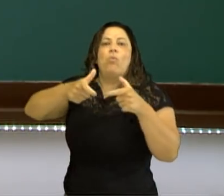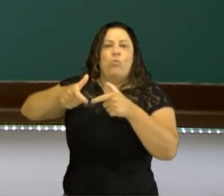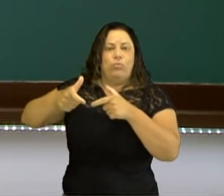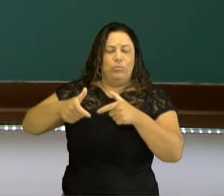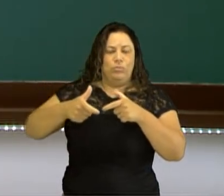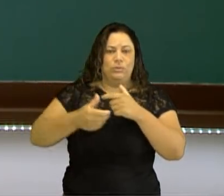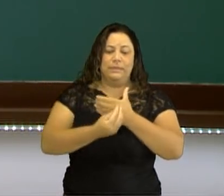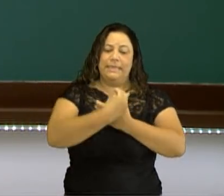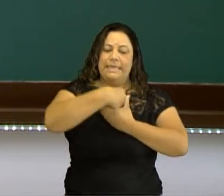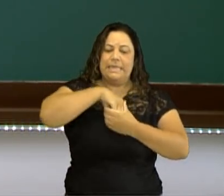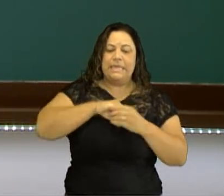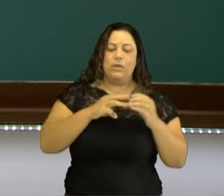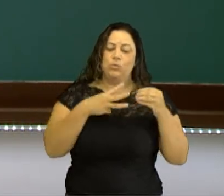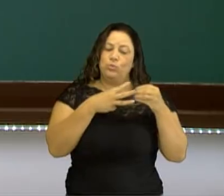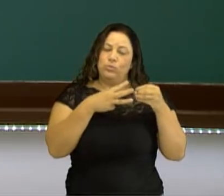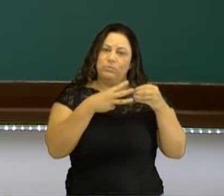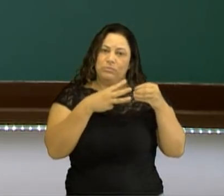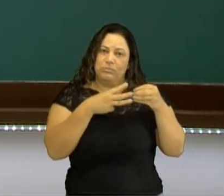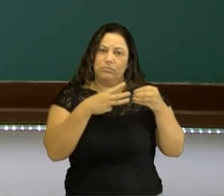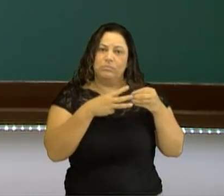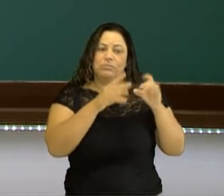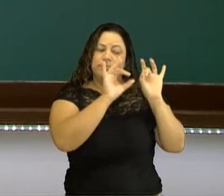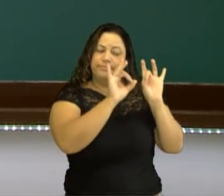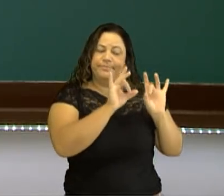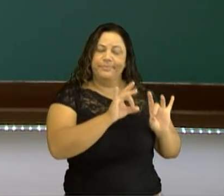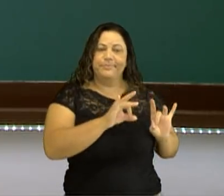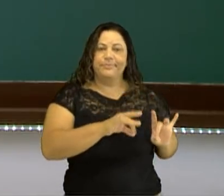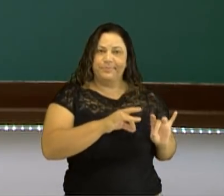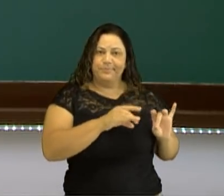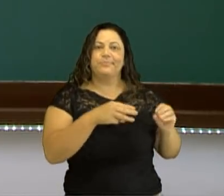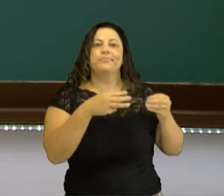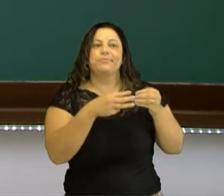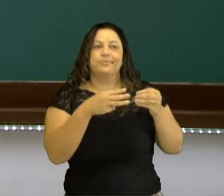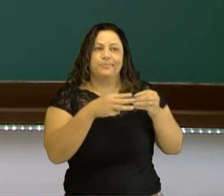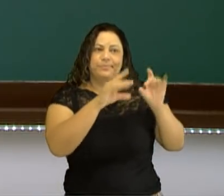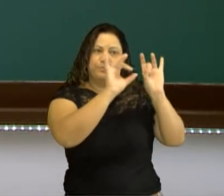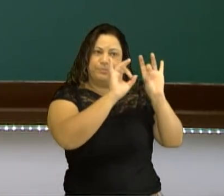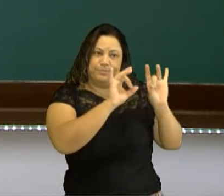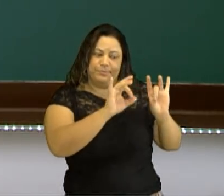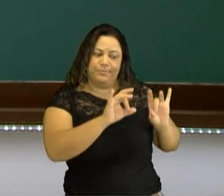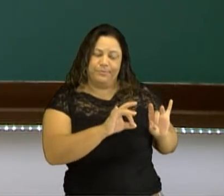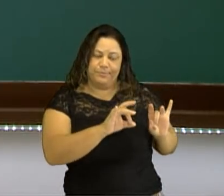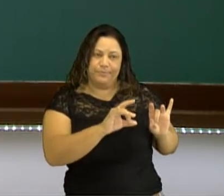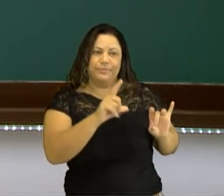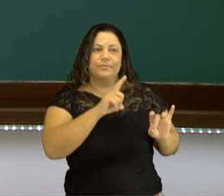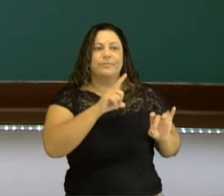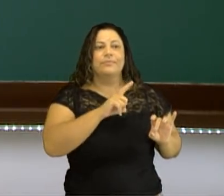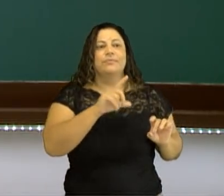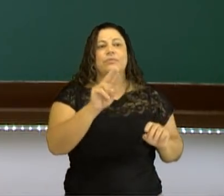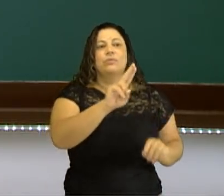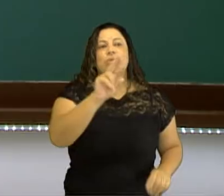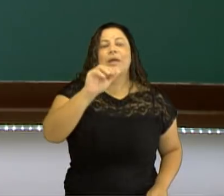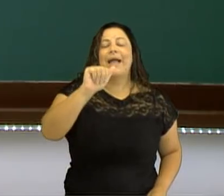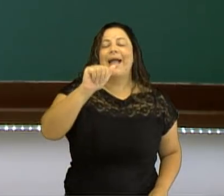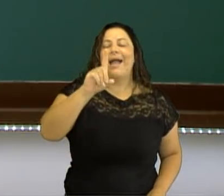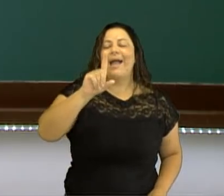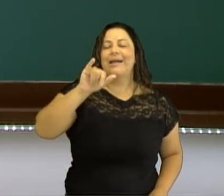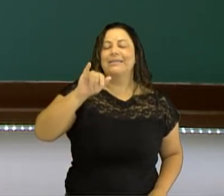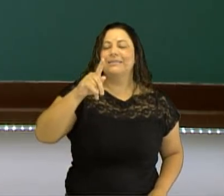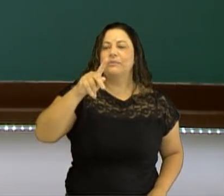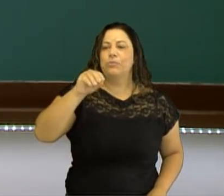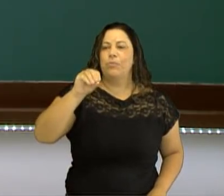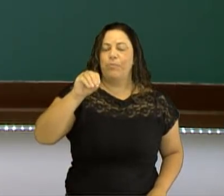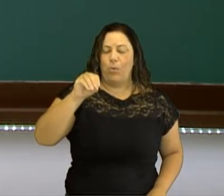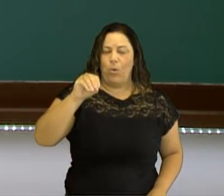Dentro de células especiais. Essas células especiais são os adipócitos. Nós